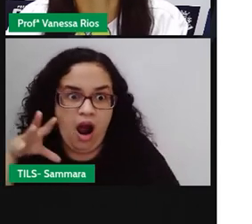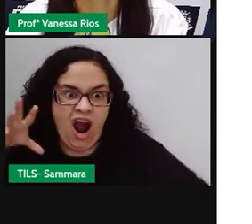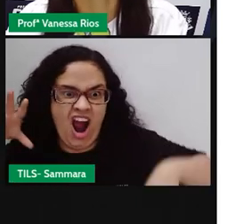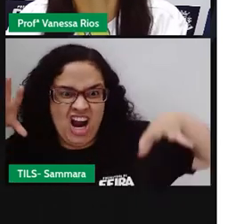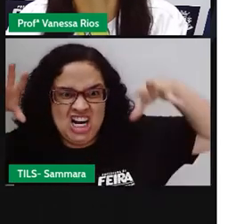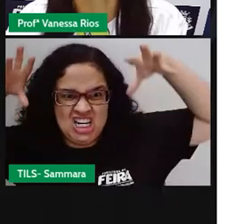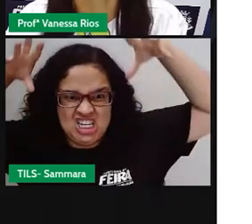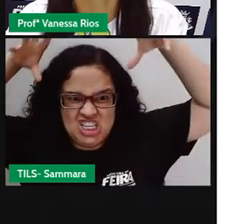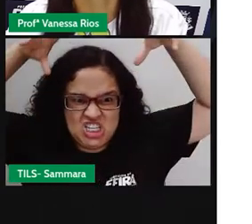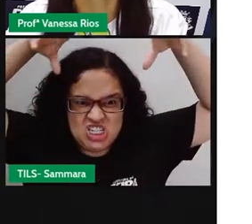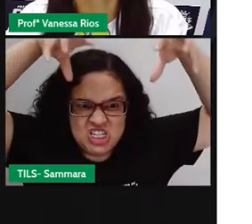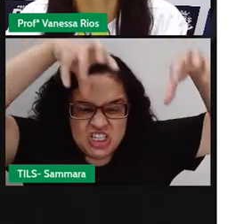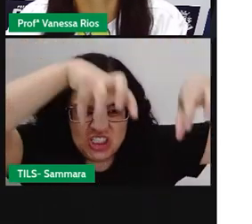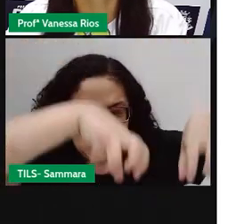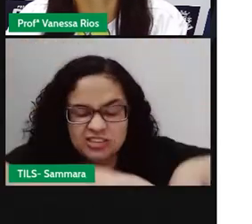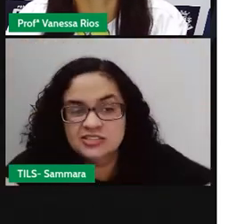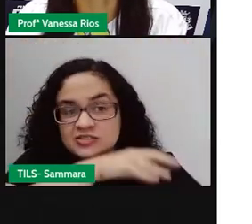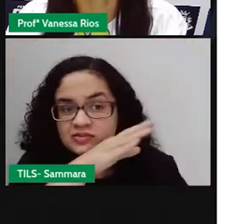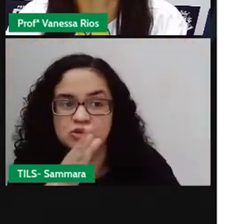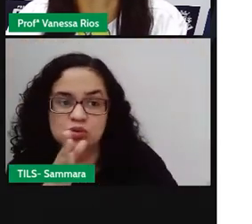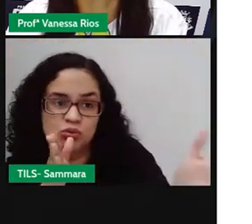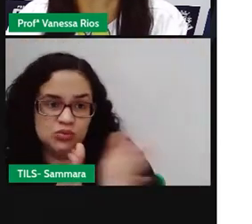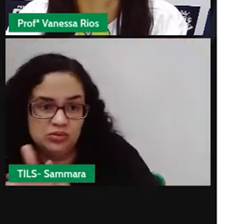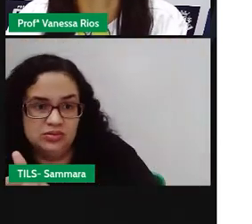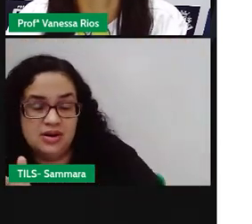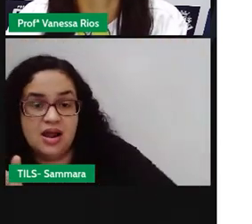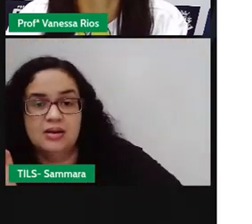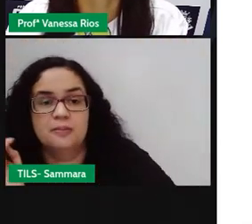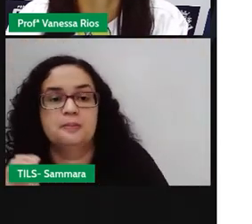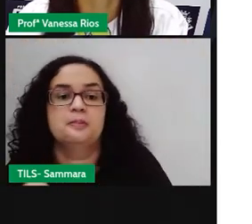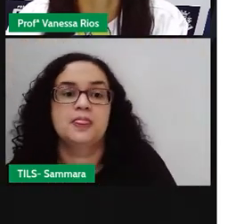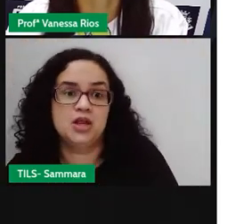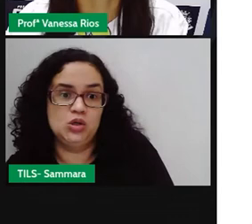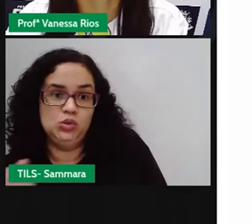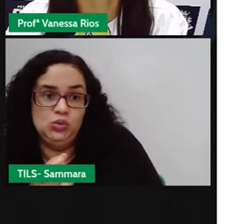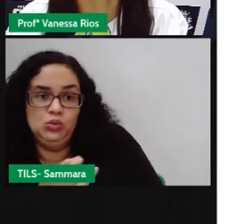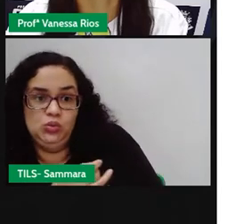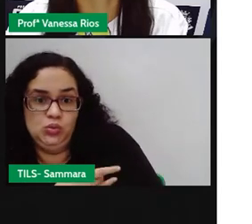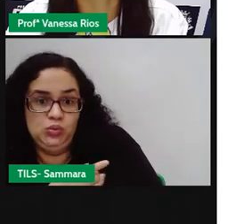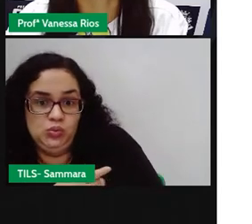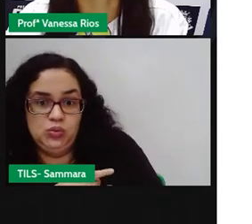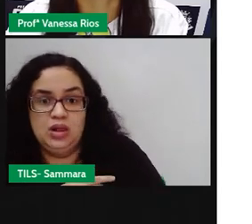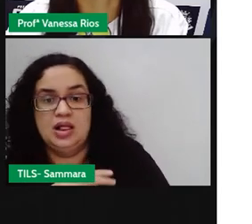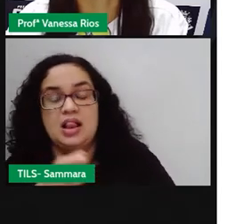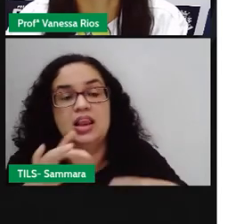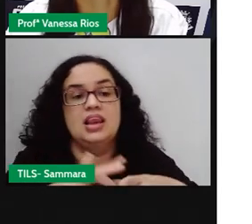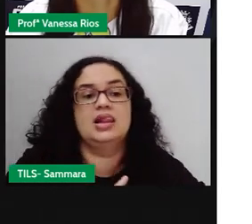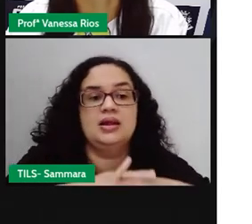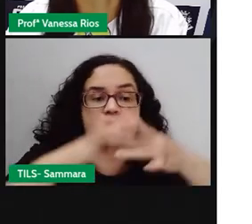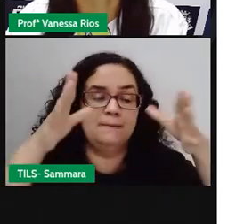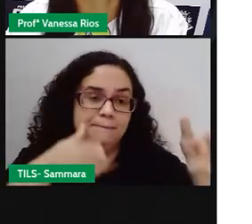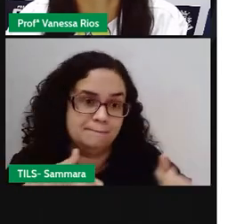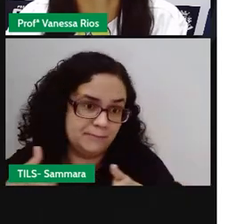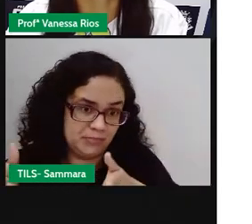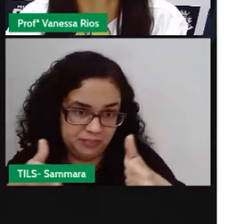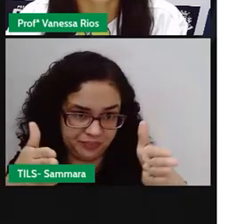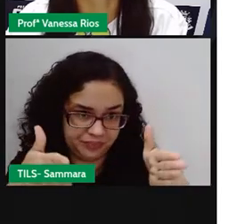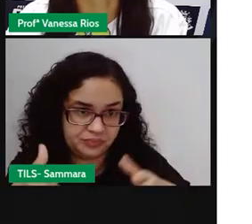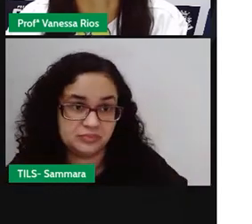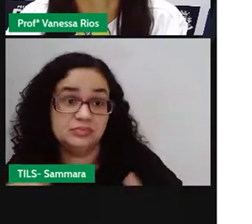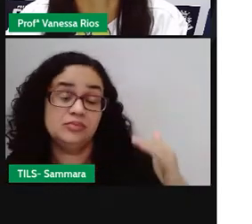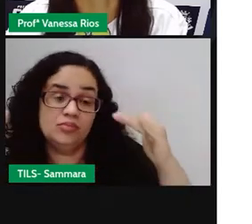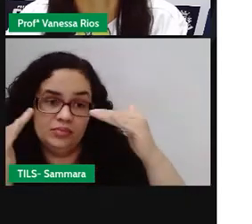fera em cima do bicho, que fugiu apavorado, deixando o caminho livre para eles passarem.